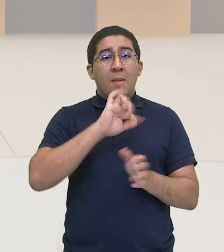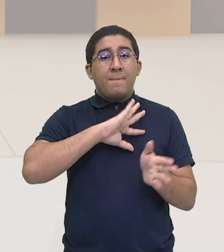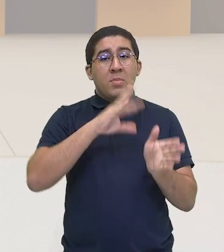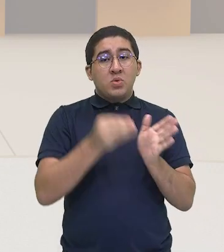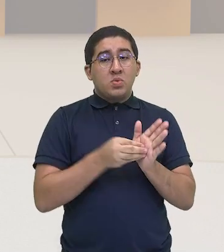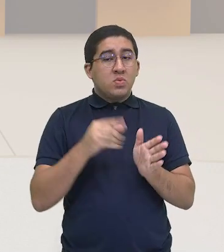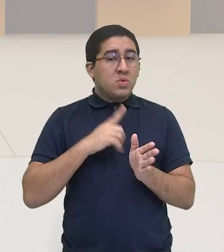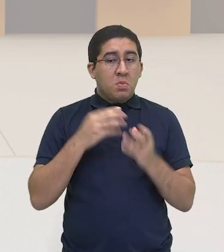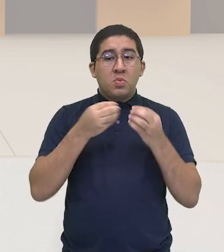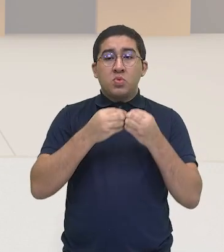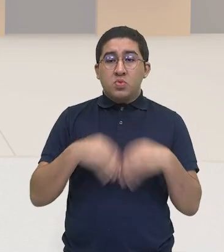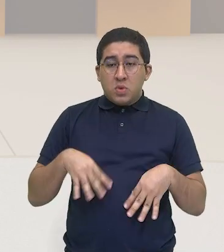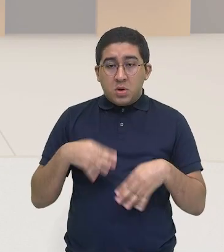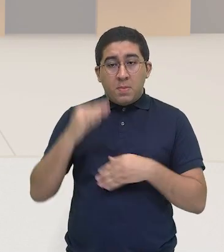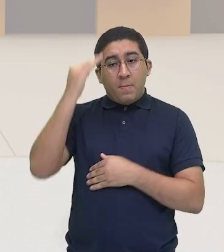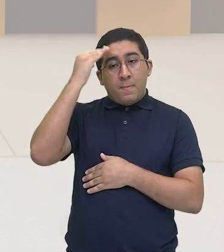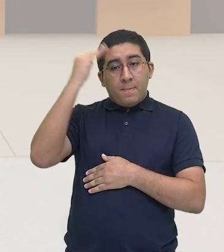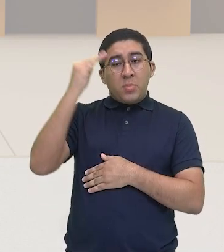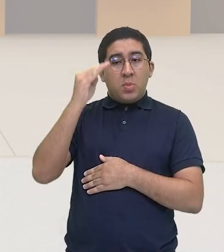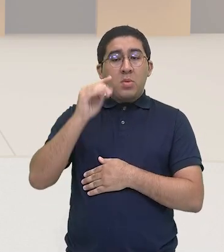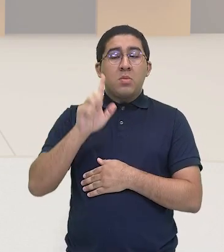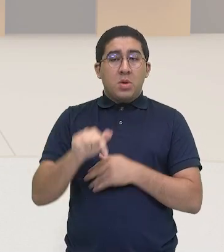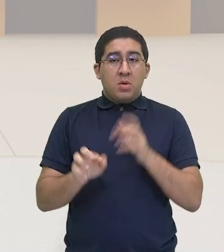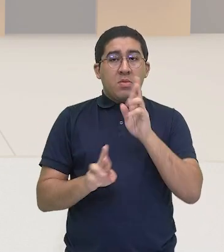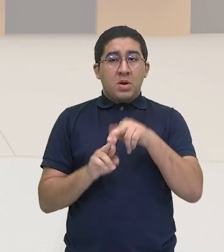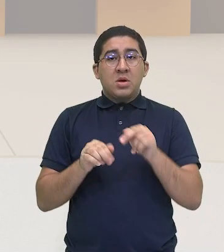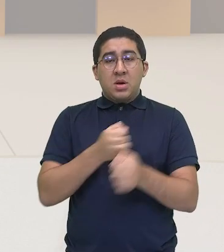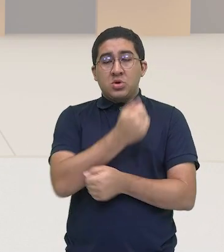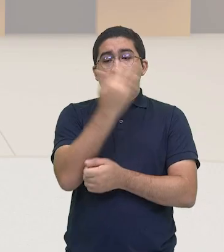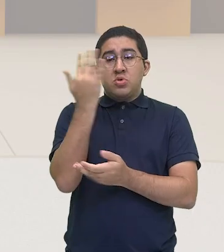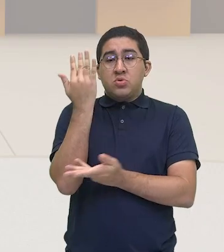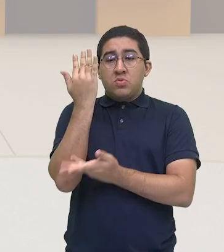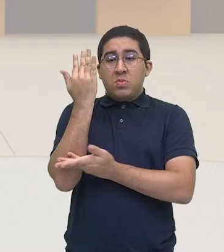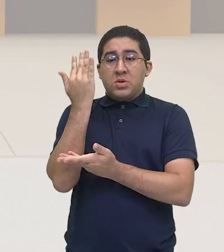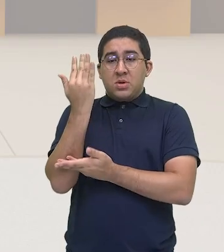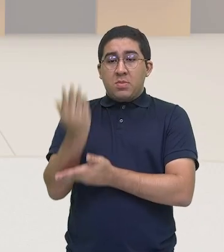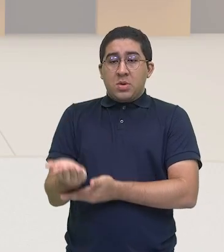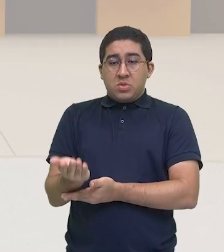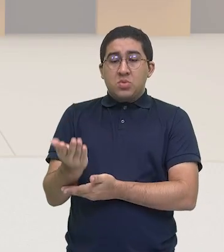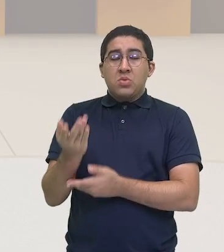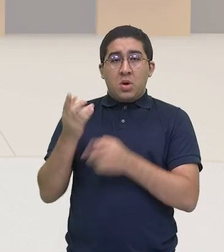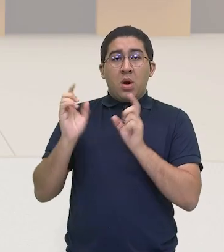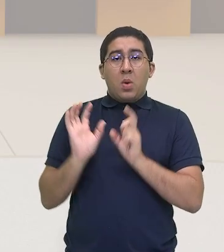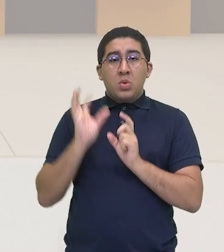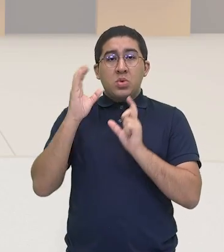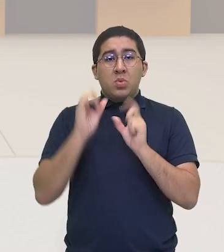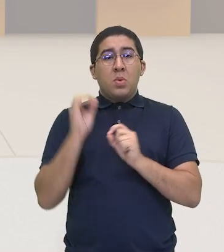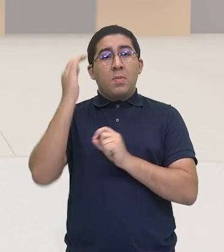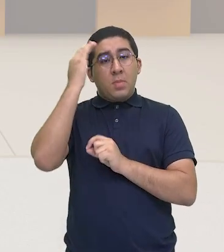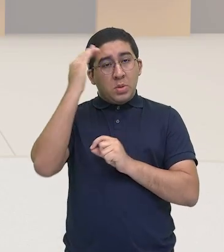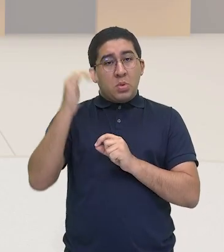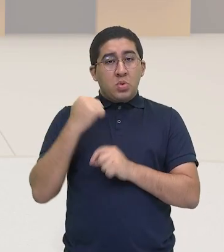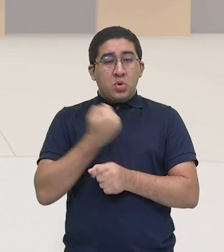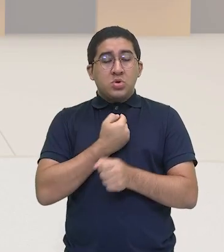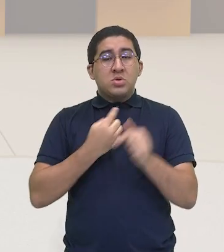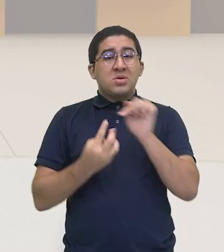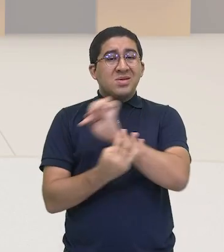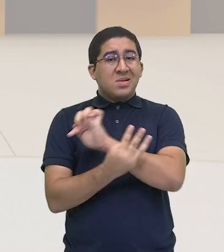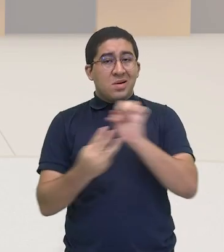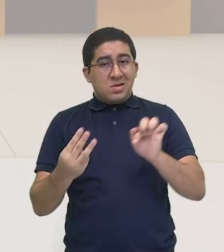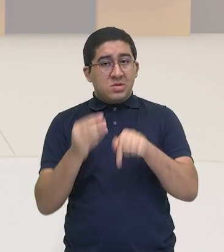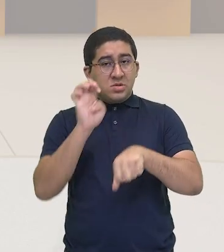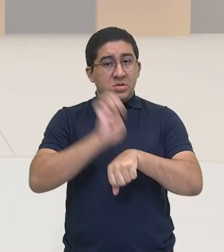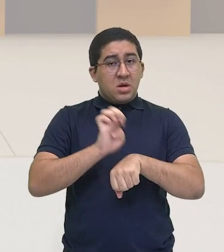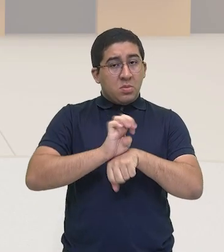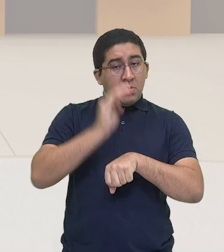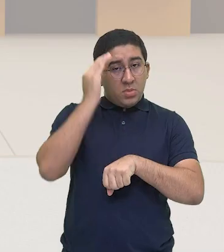mais prejudicada com esse desmatamento. Esse desmatamento, ele se destacou principalmente nos nossos 3 maiores